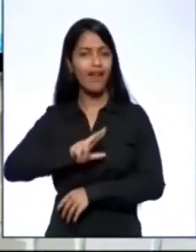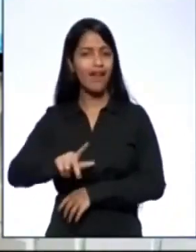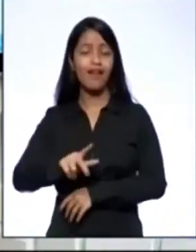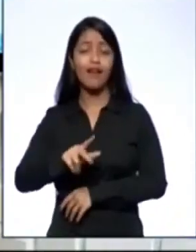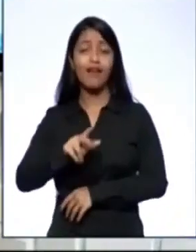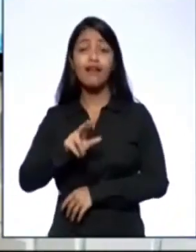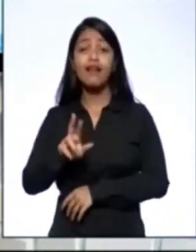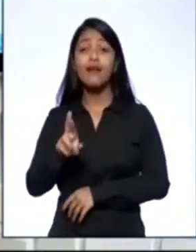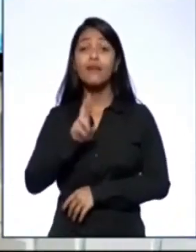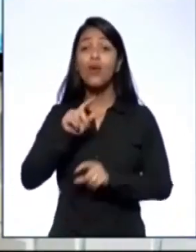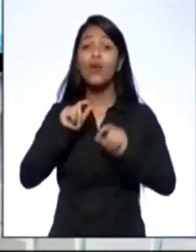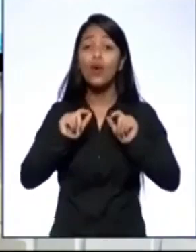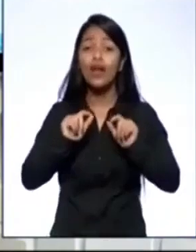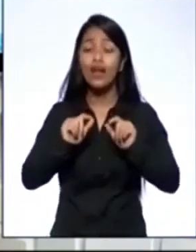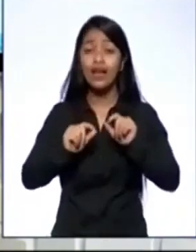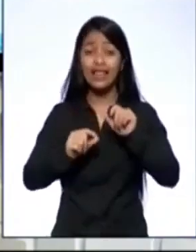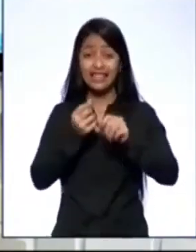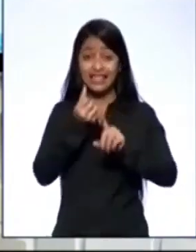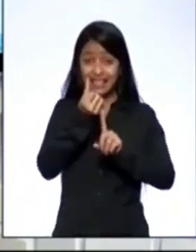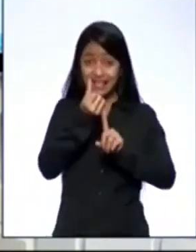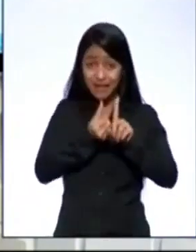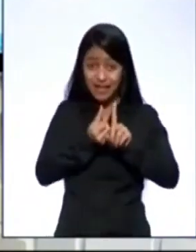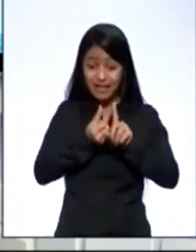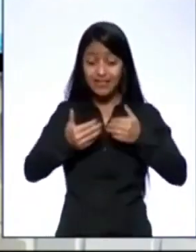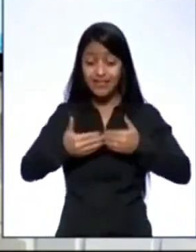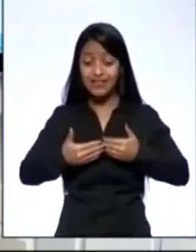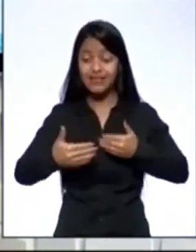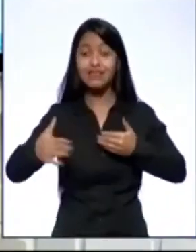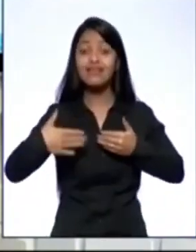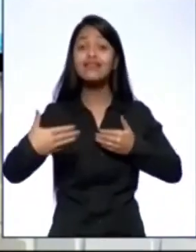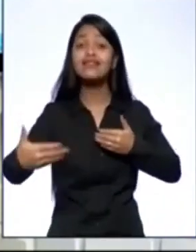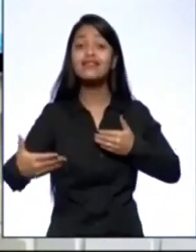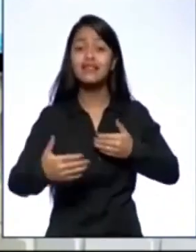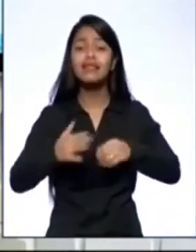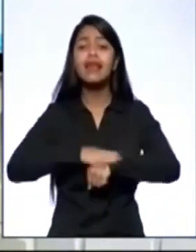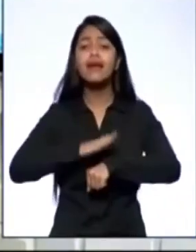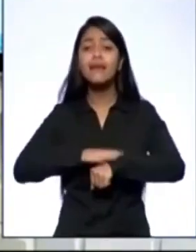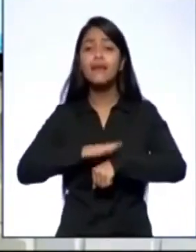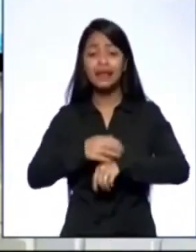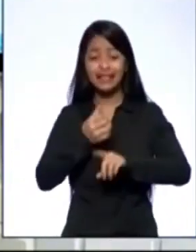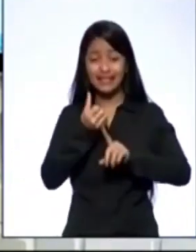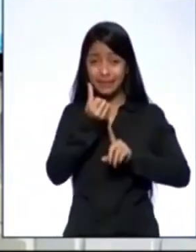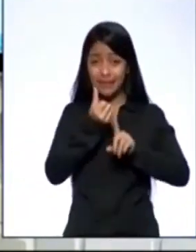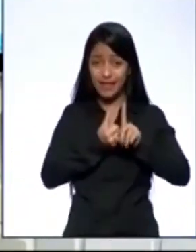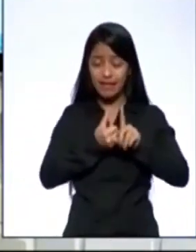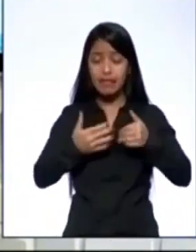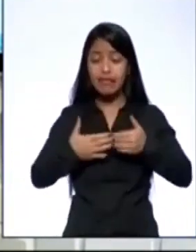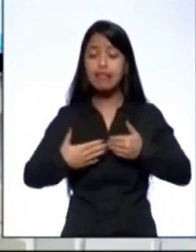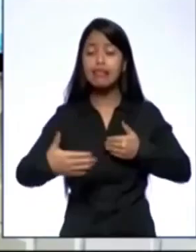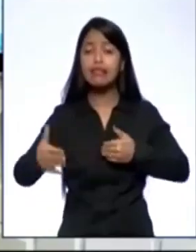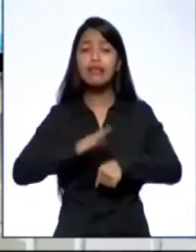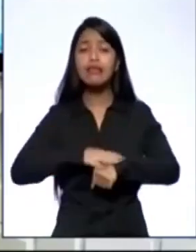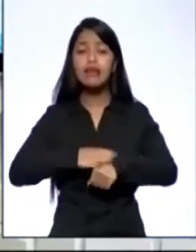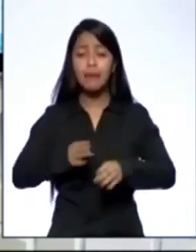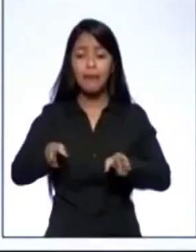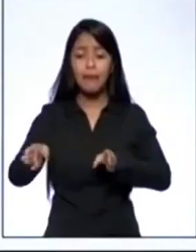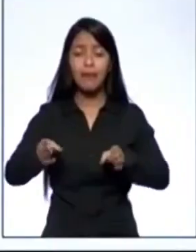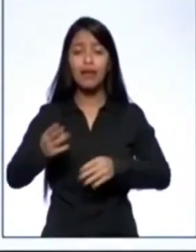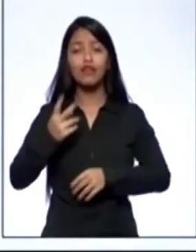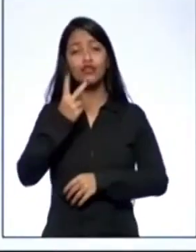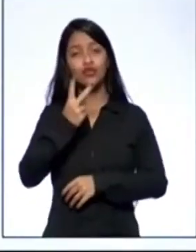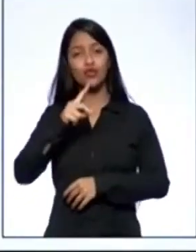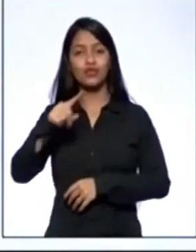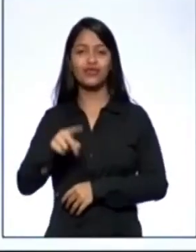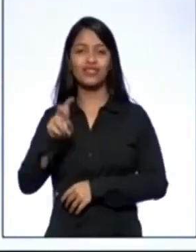ele quer saber após após o sexto mês Quanto tempo passou após o sexto mês dois meses e meio gente